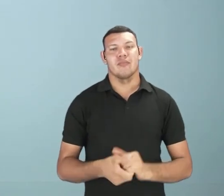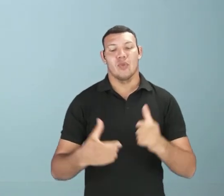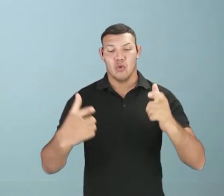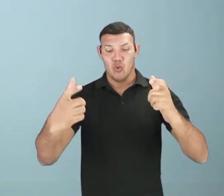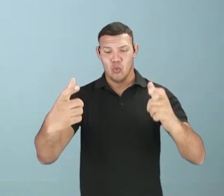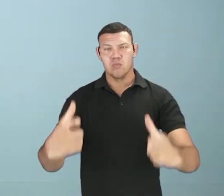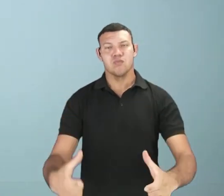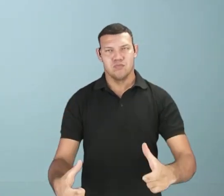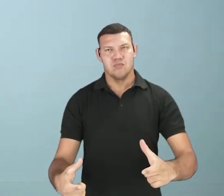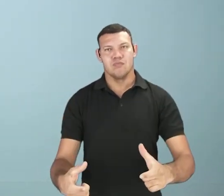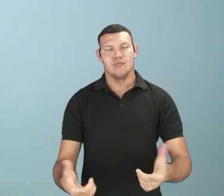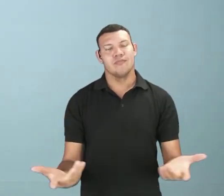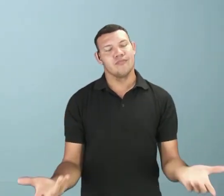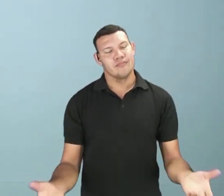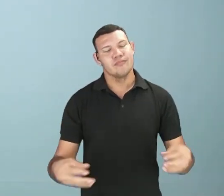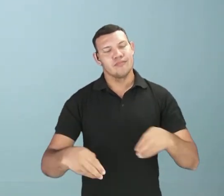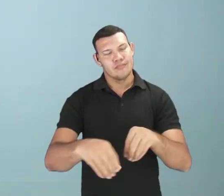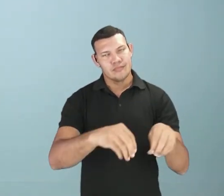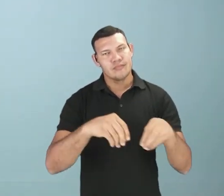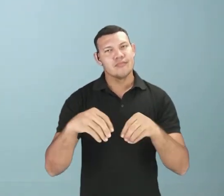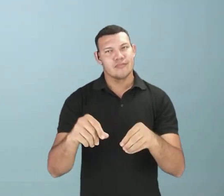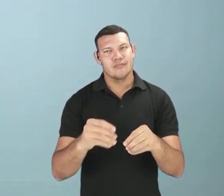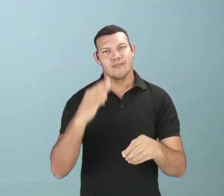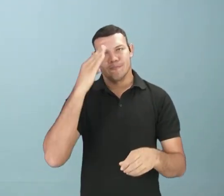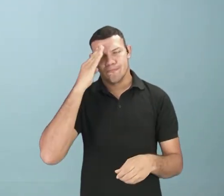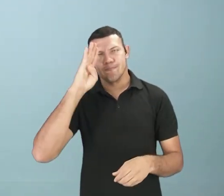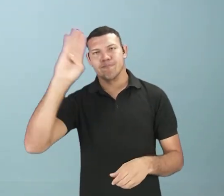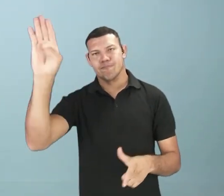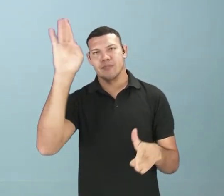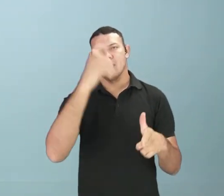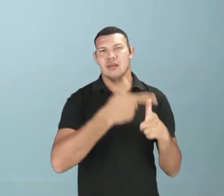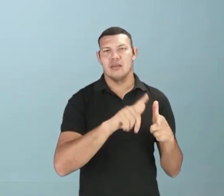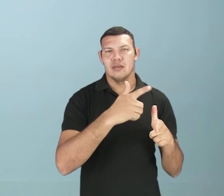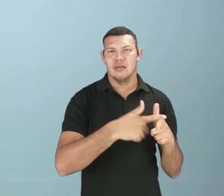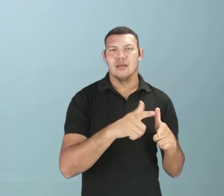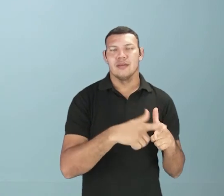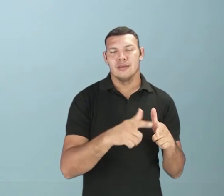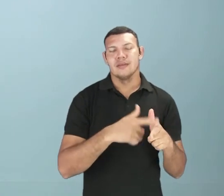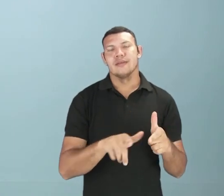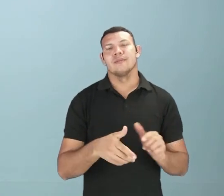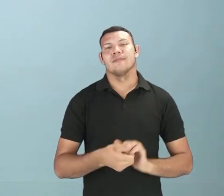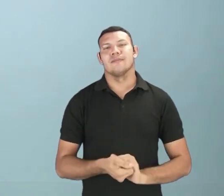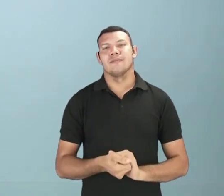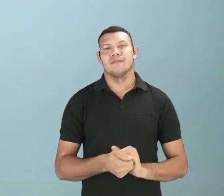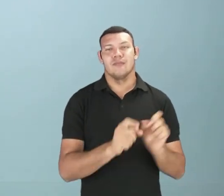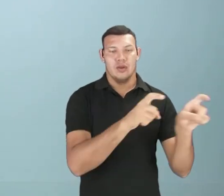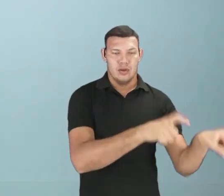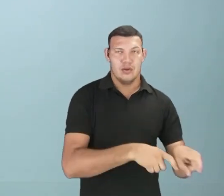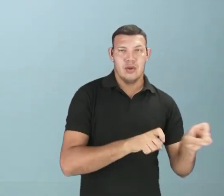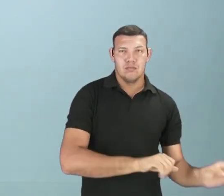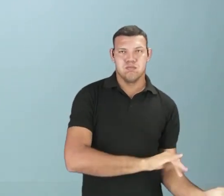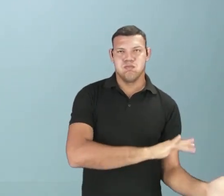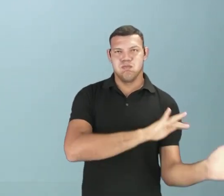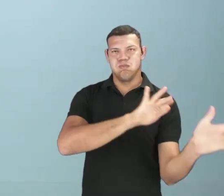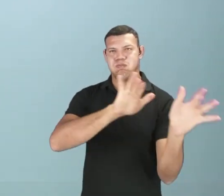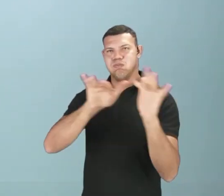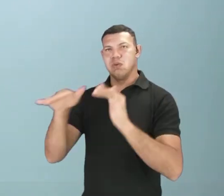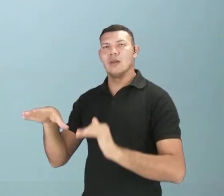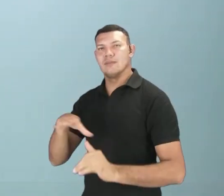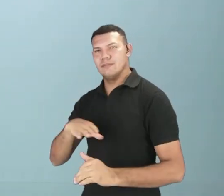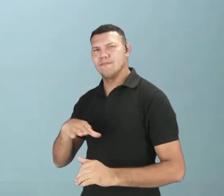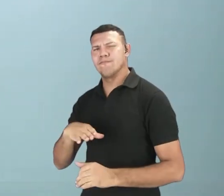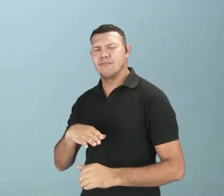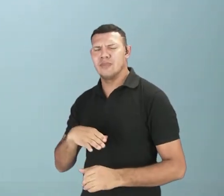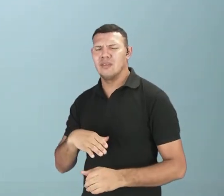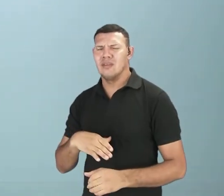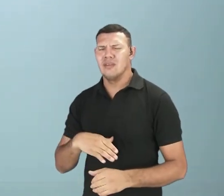a qual o homem se encontrava lá no campo. Então essa é uma das principais causas, o motivo pela qual a migração do homem do campo para a cidade.